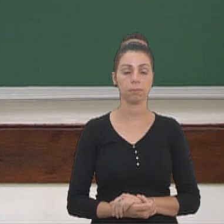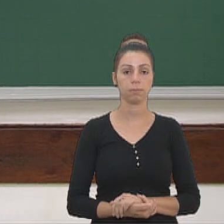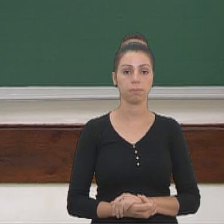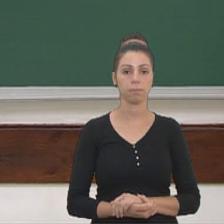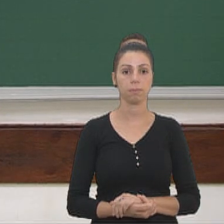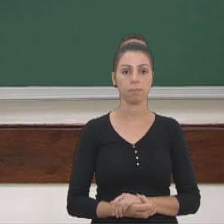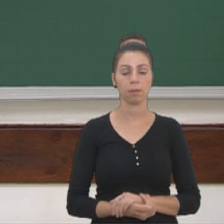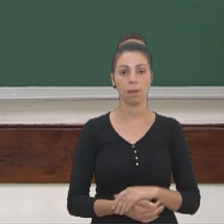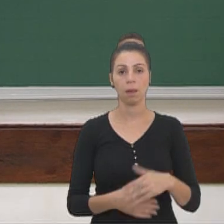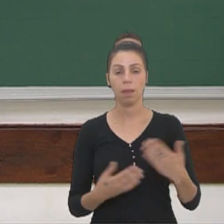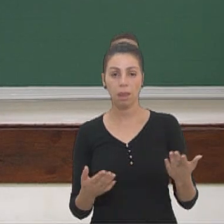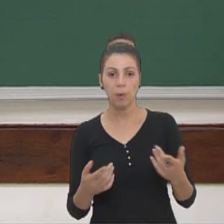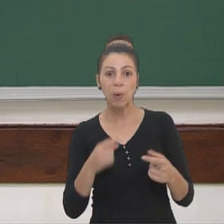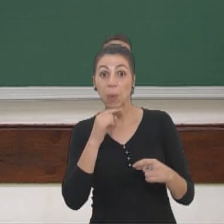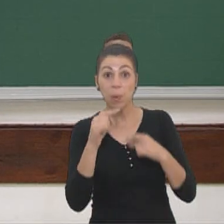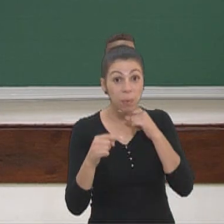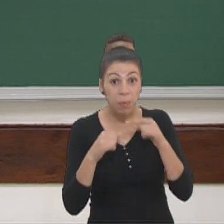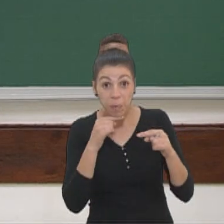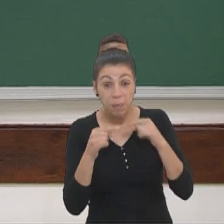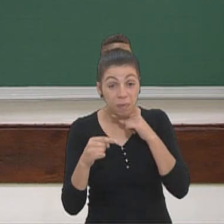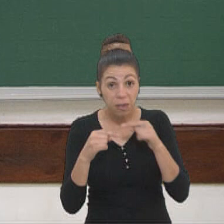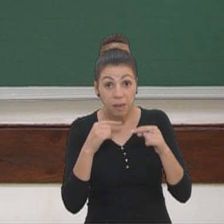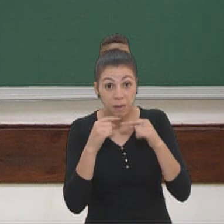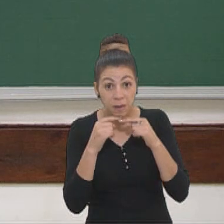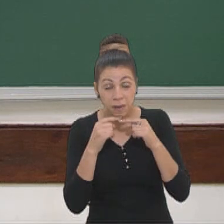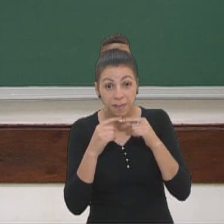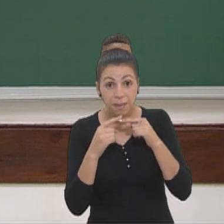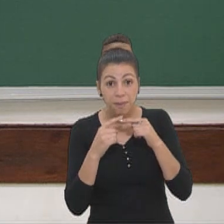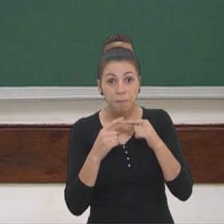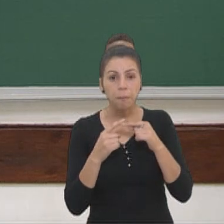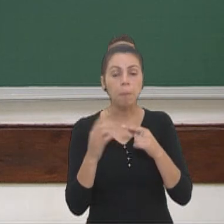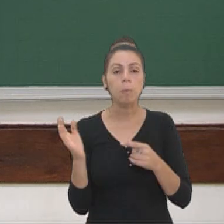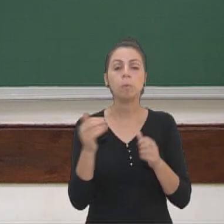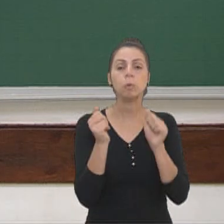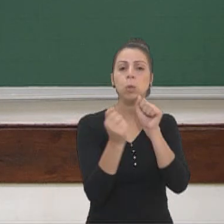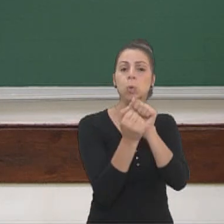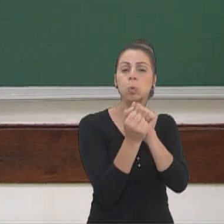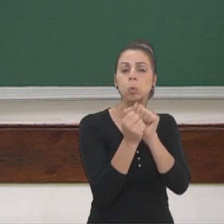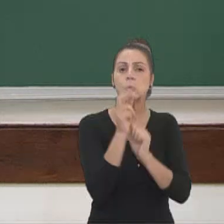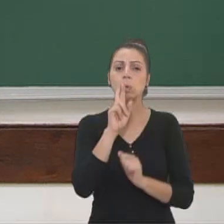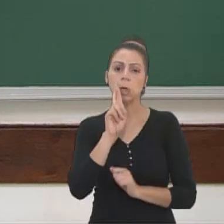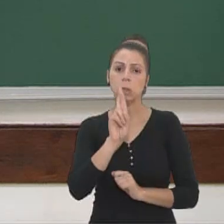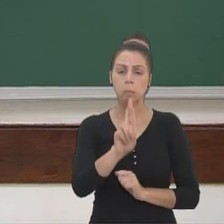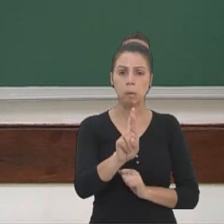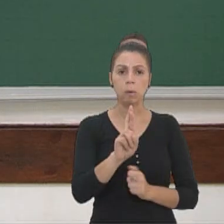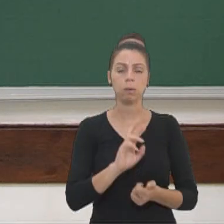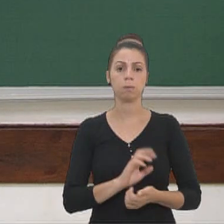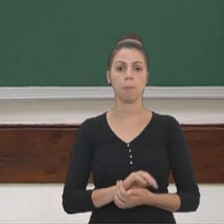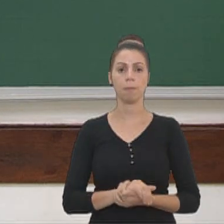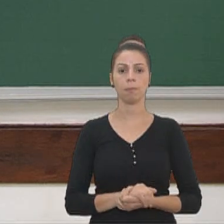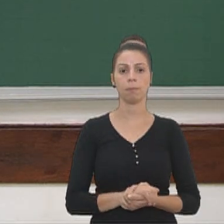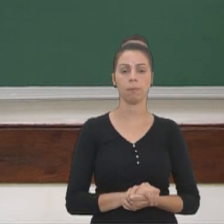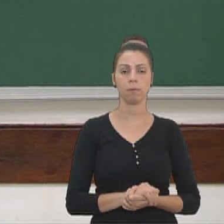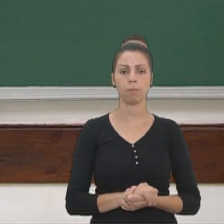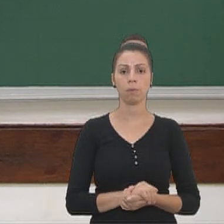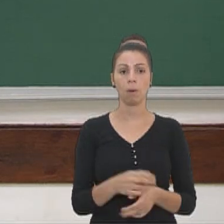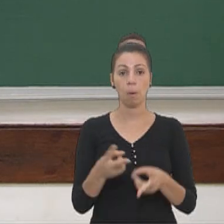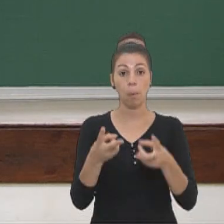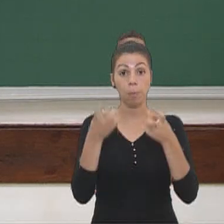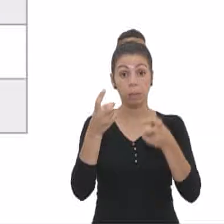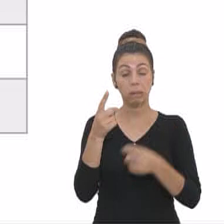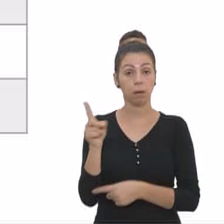Então, pessoal, tiveram muita dúvida? Vamos aqui averiguar as respostas, tá?